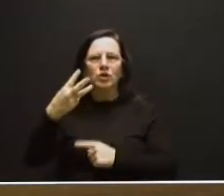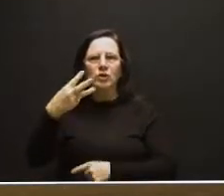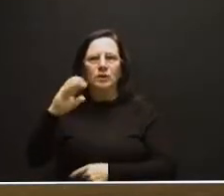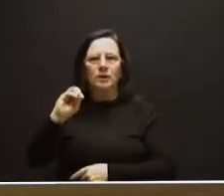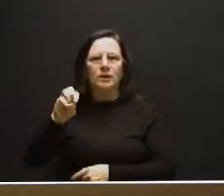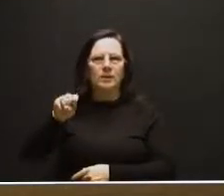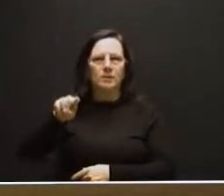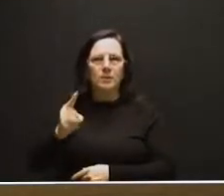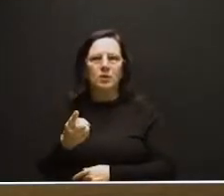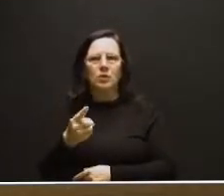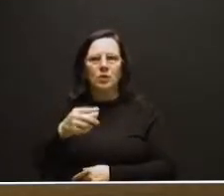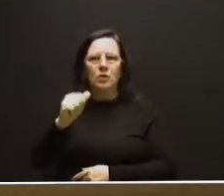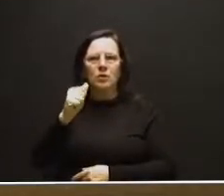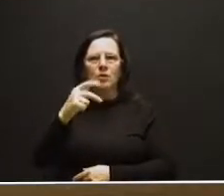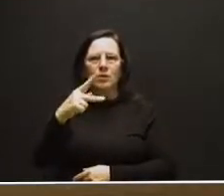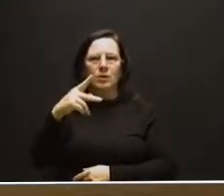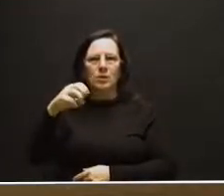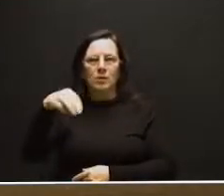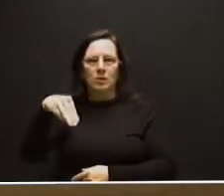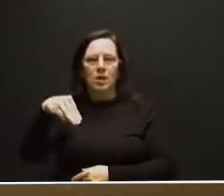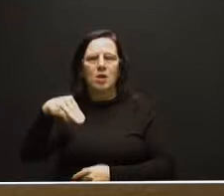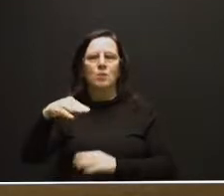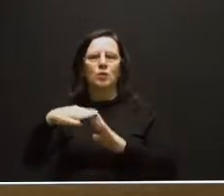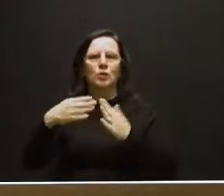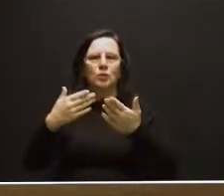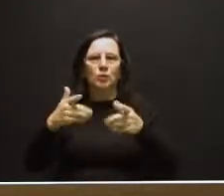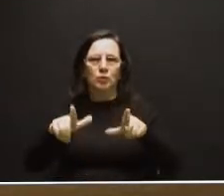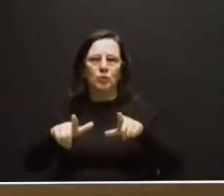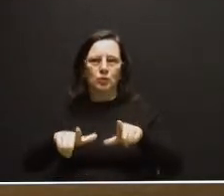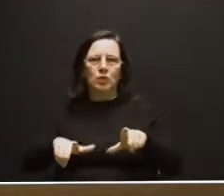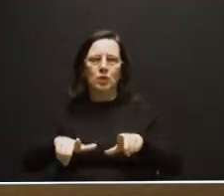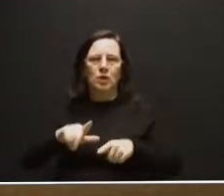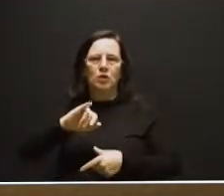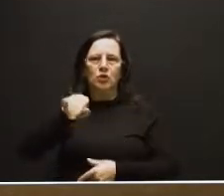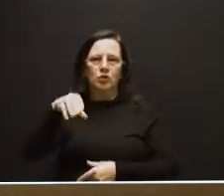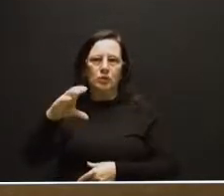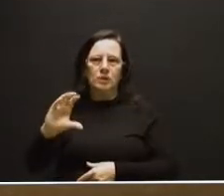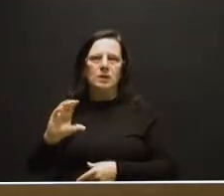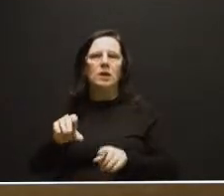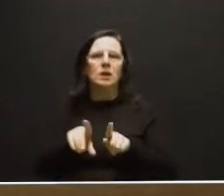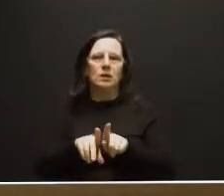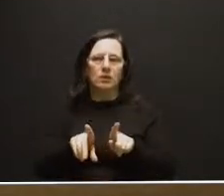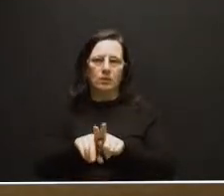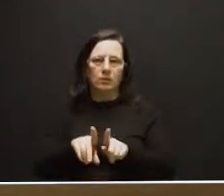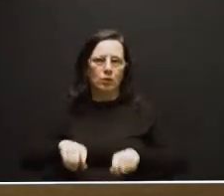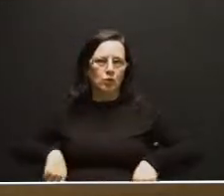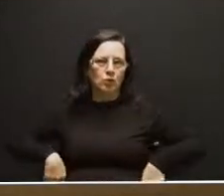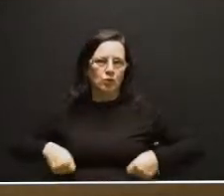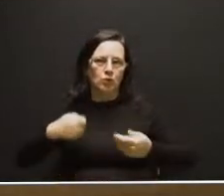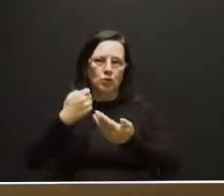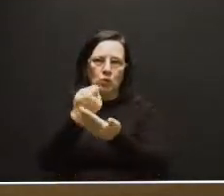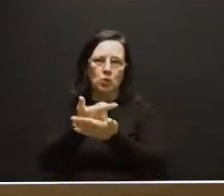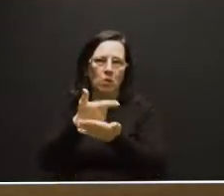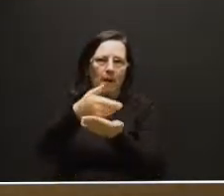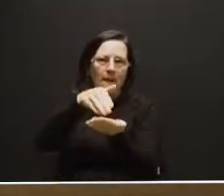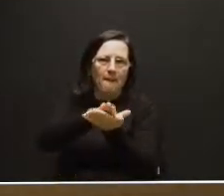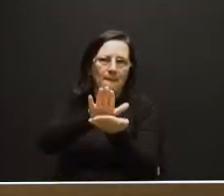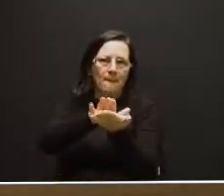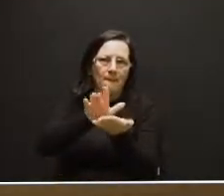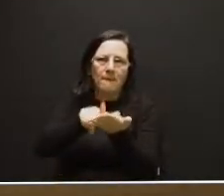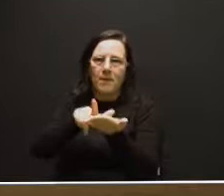as praças da pm do bairro do jardim casqueiro para que fosse custeado material que eles colocam no bolso sulfite caneta e